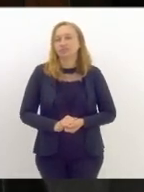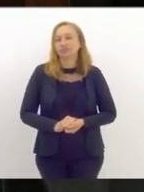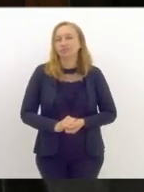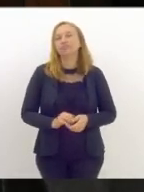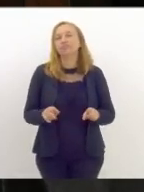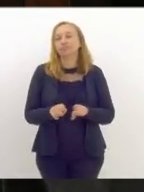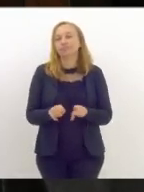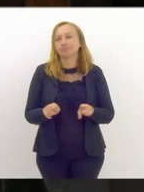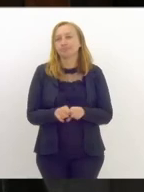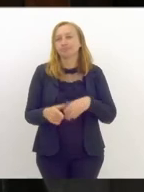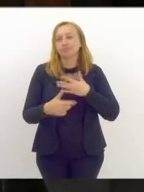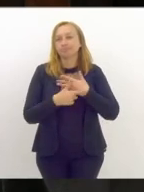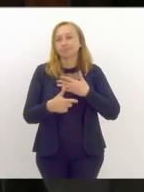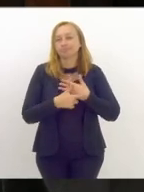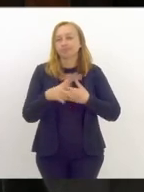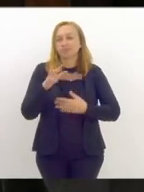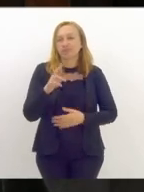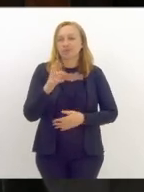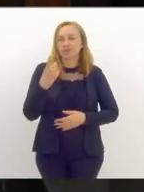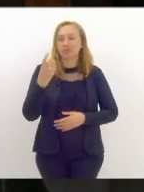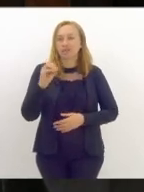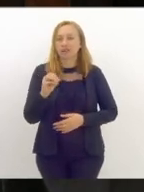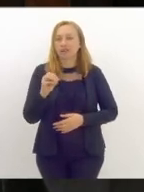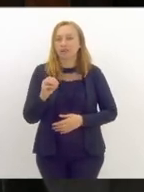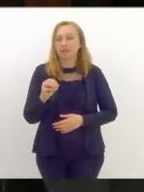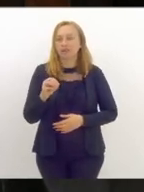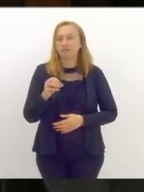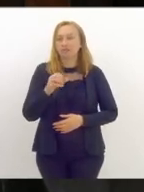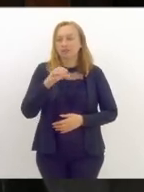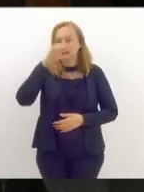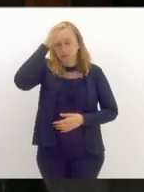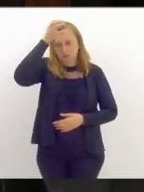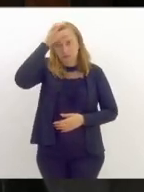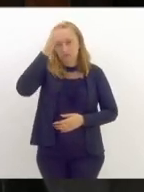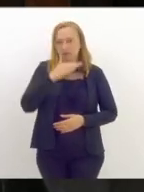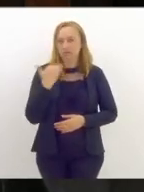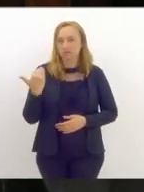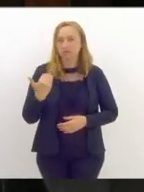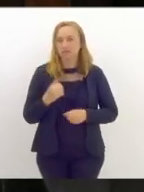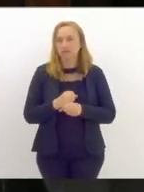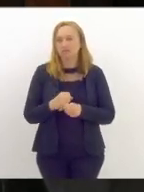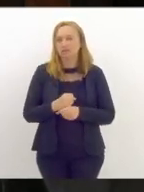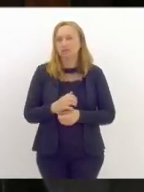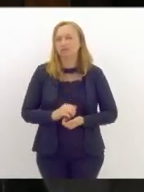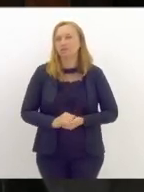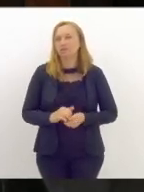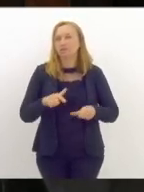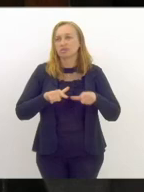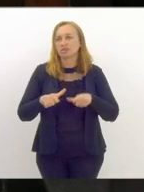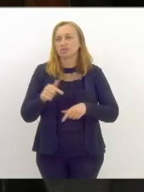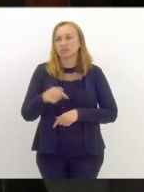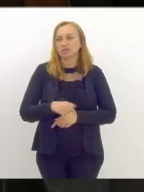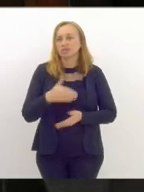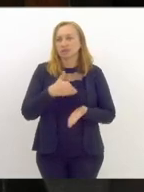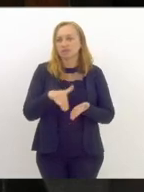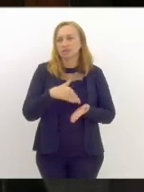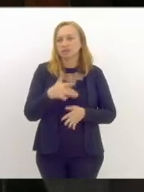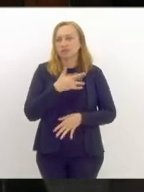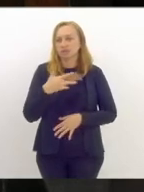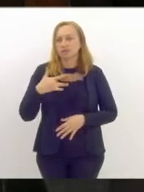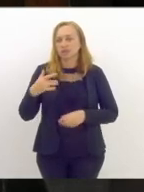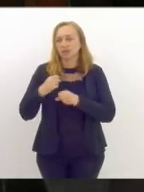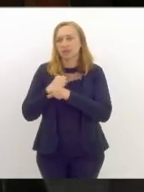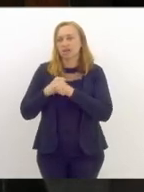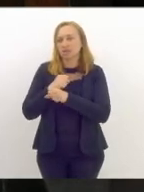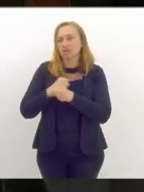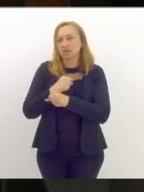Reconhecer também o papel do Ricardo, meu tio, que faleceu esse ano. Trabalhava aqui na Secretaria de Saúde há vários